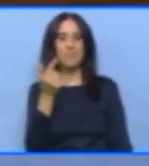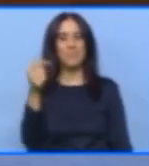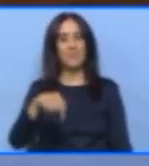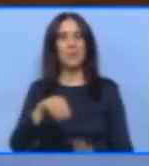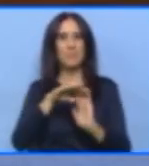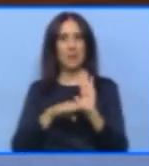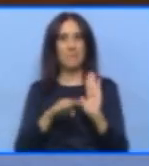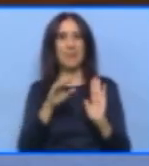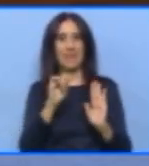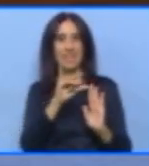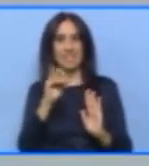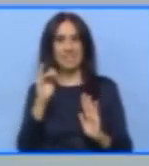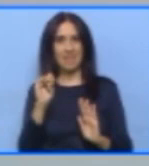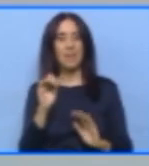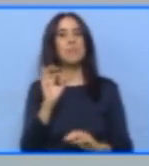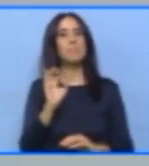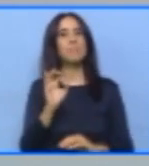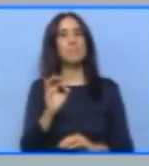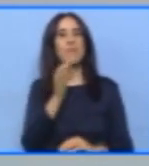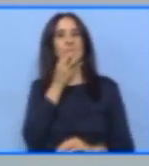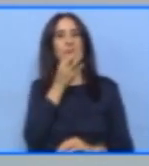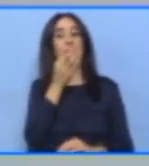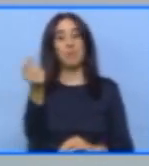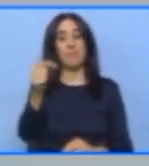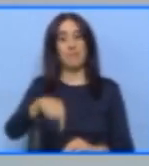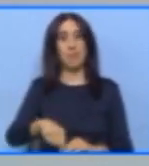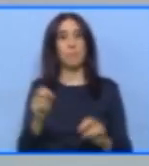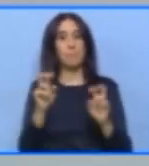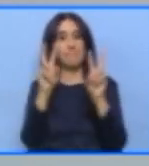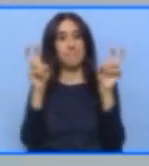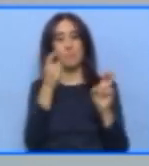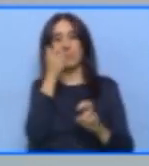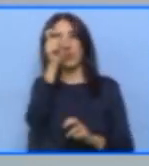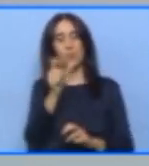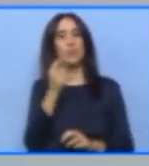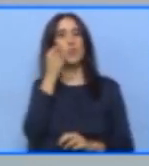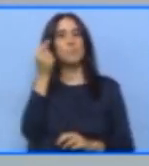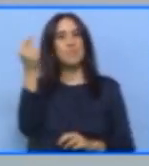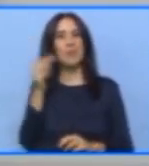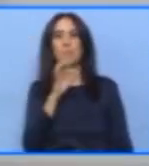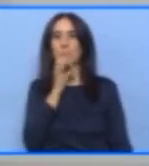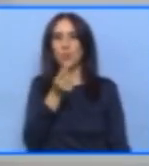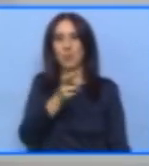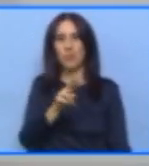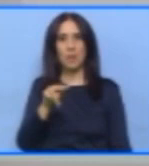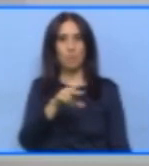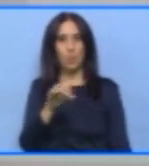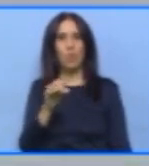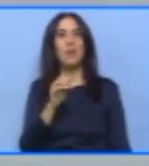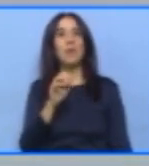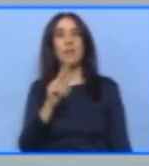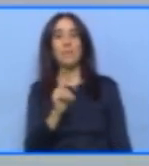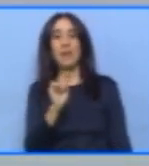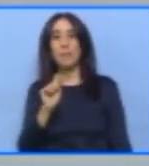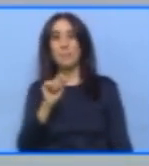Eclésia. Particularmente por vir falar de uma pessoa muito especial, o antigo bispo de Nampula, Dom Manuel Vieira Pinto. Visionário,